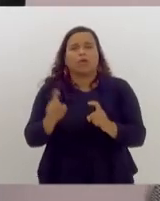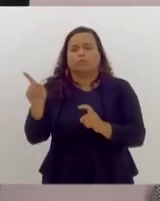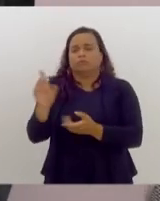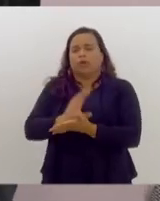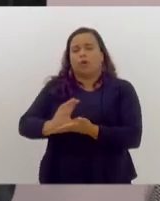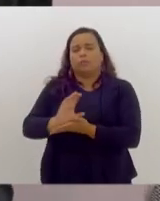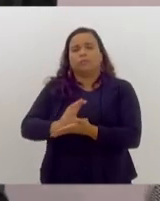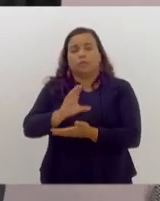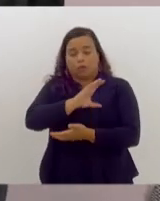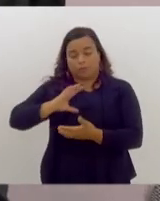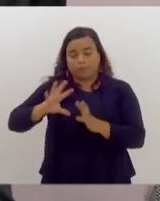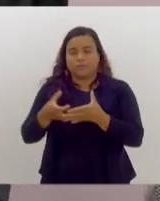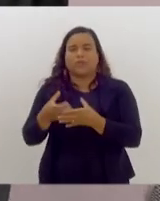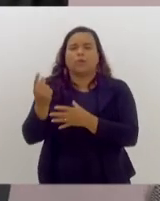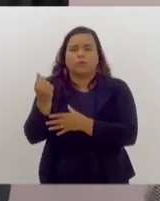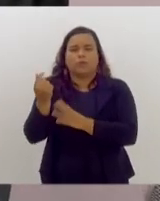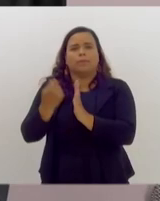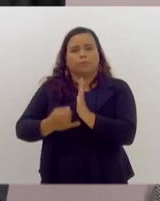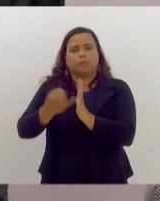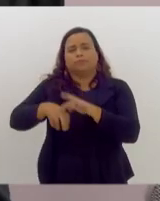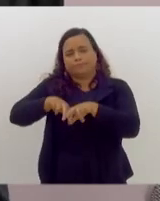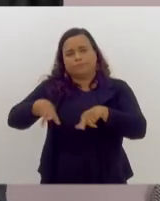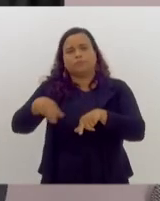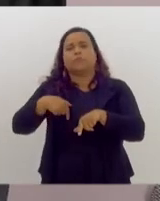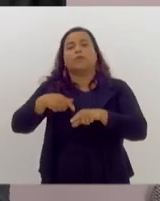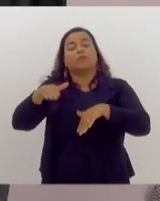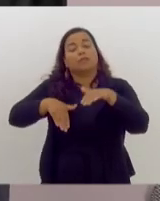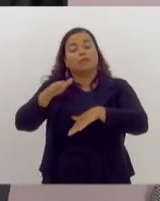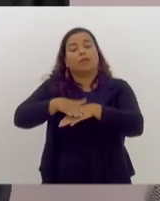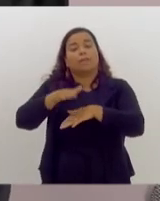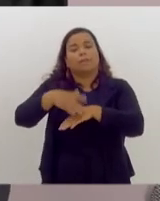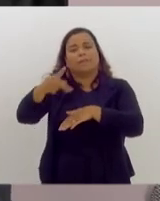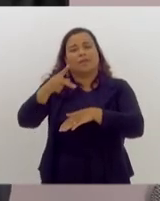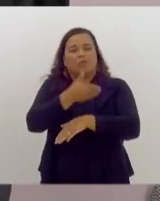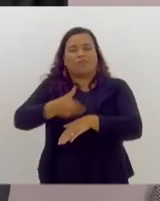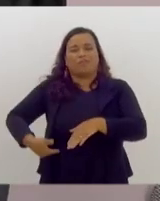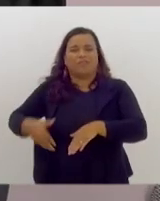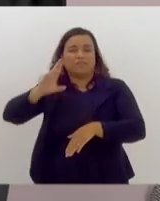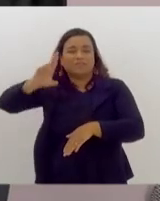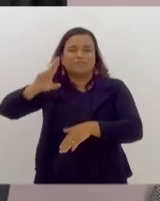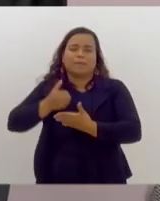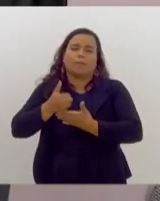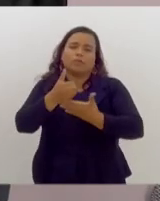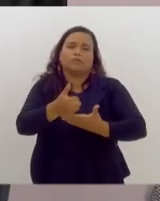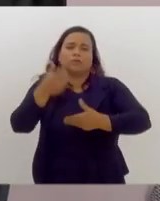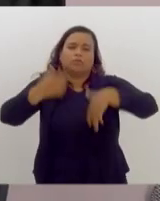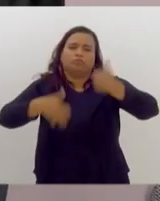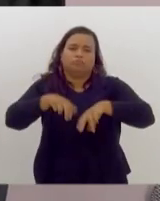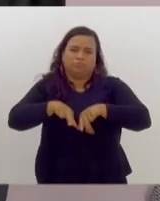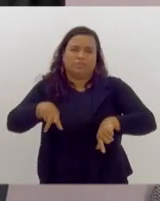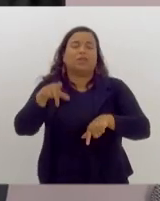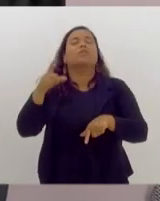só que depende, obviamente, de um posicionamento do governo. Isso envolve uma série de questões. O